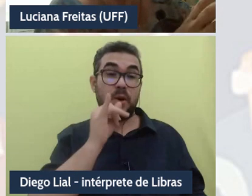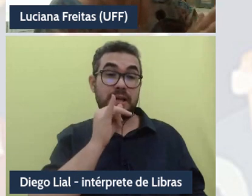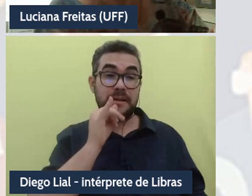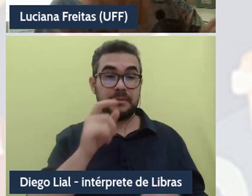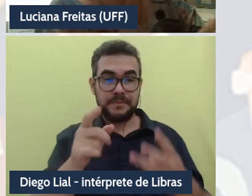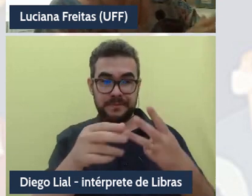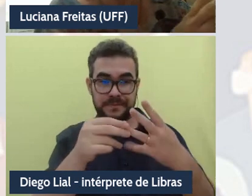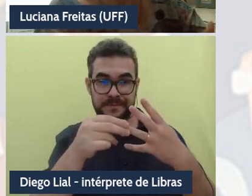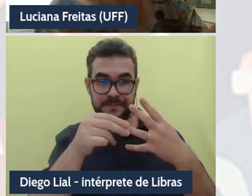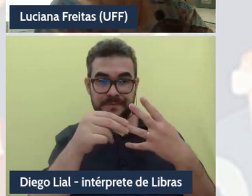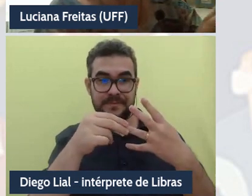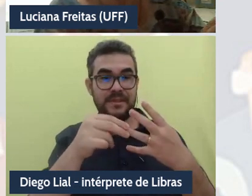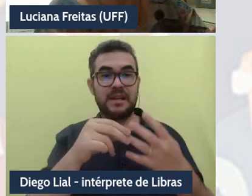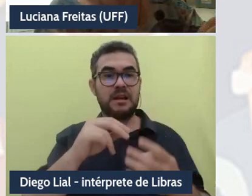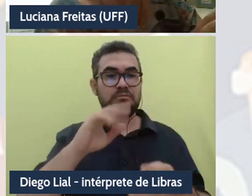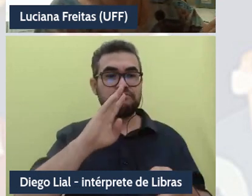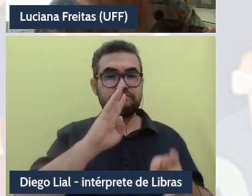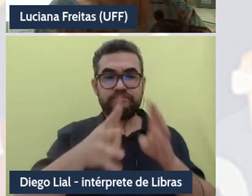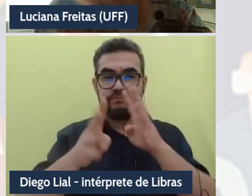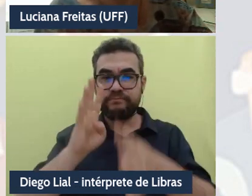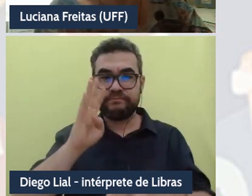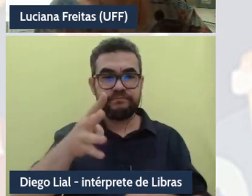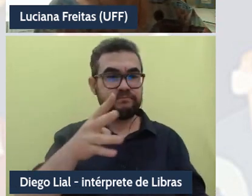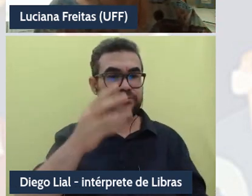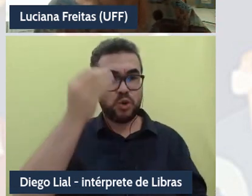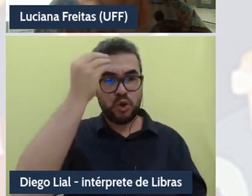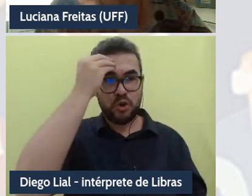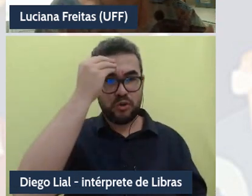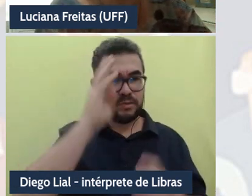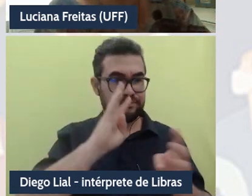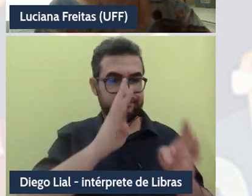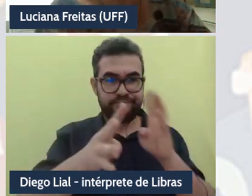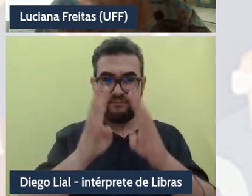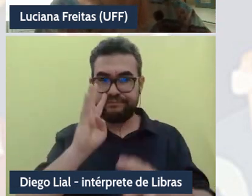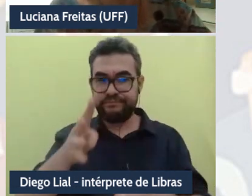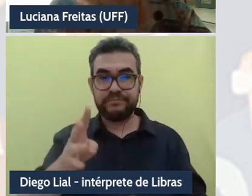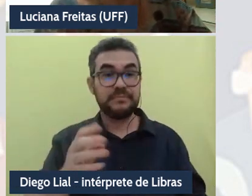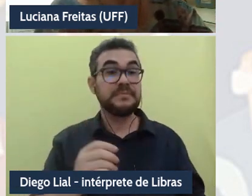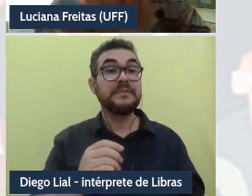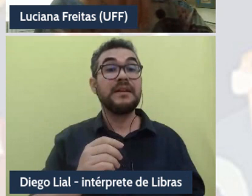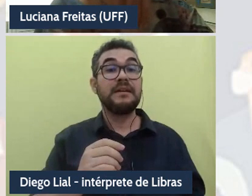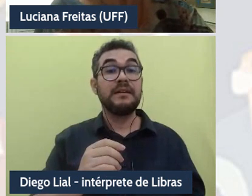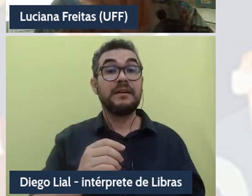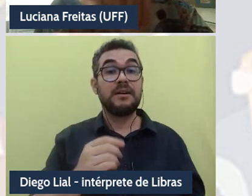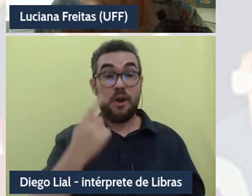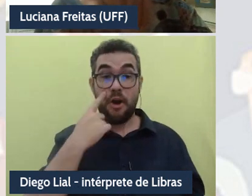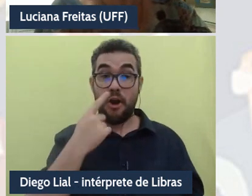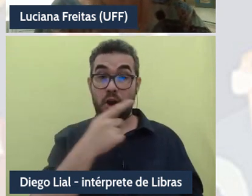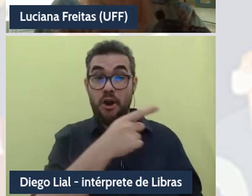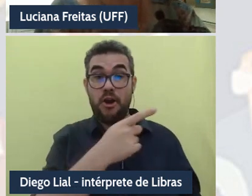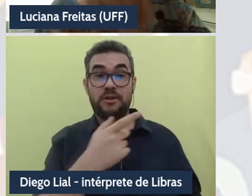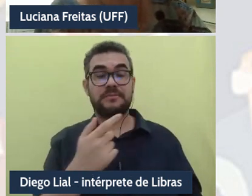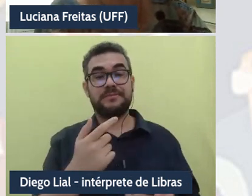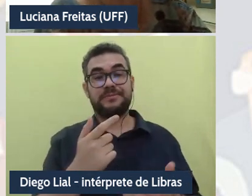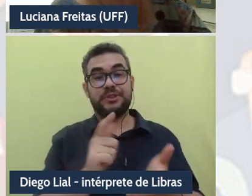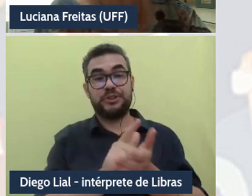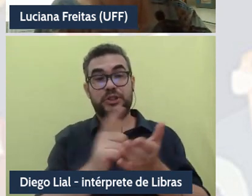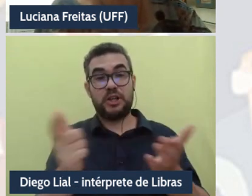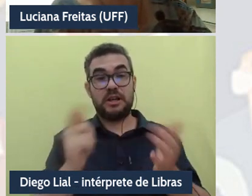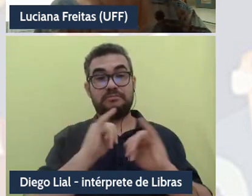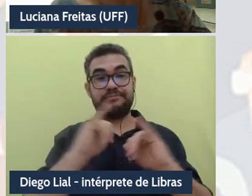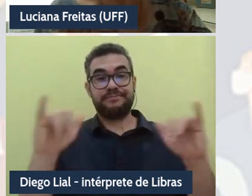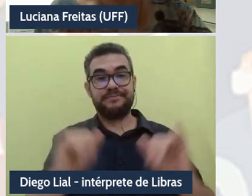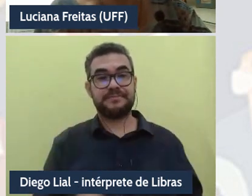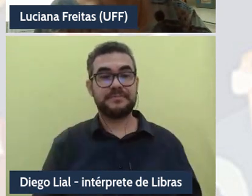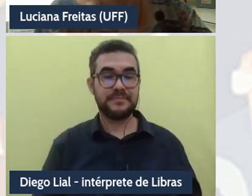são manchetes de jornais dos últimos dois anos, né, 2022 e 2021. Servidores de escolas que atingiram